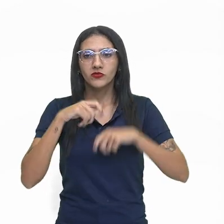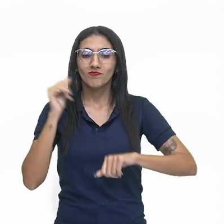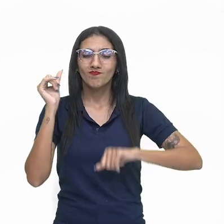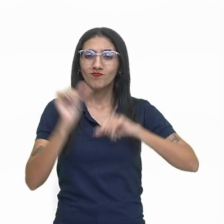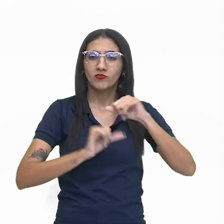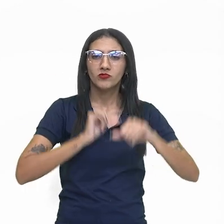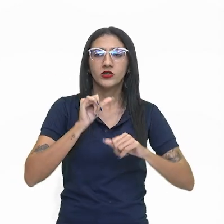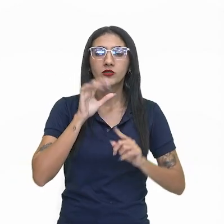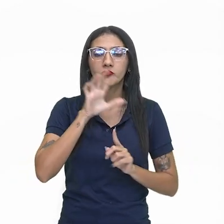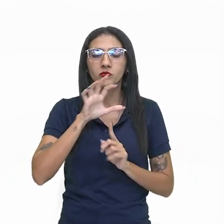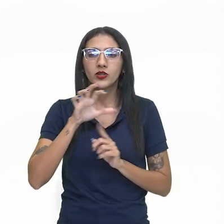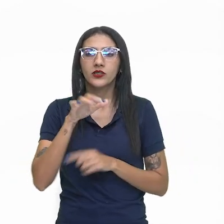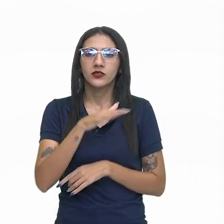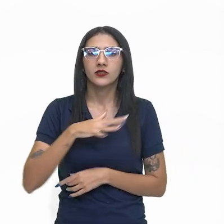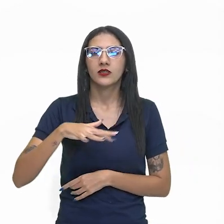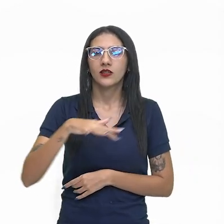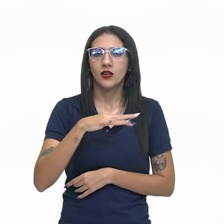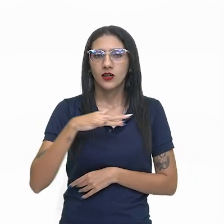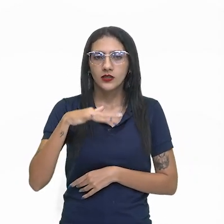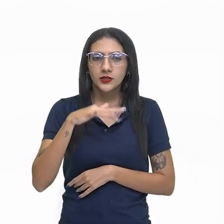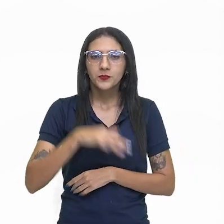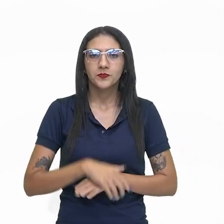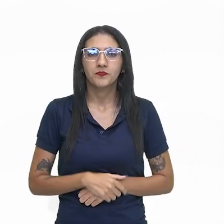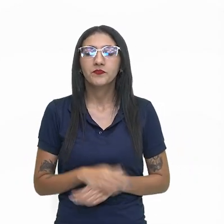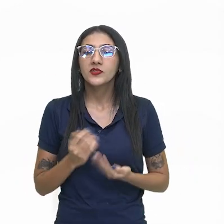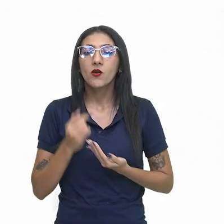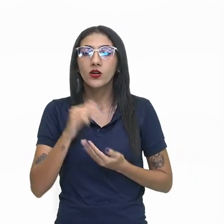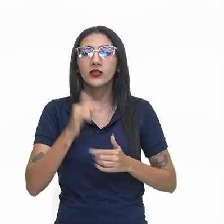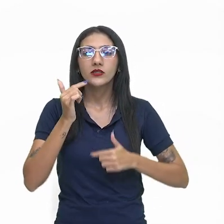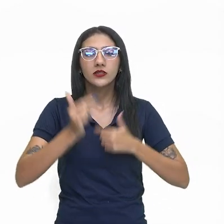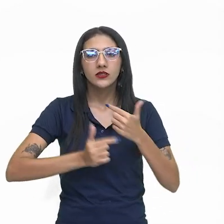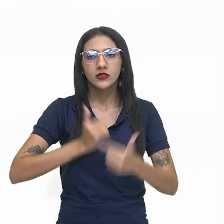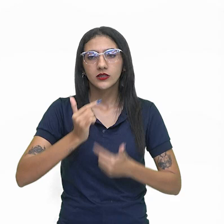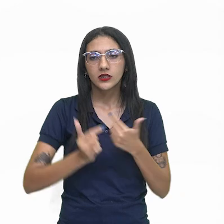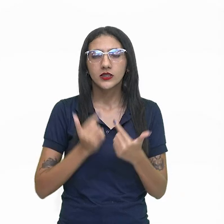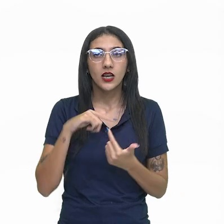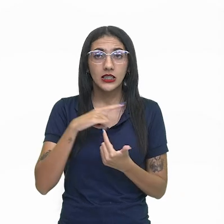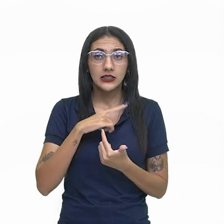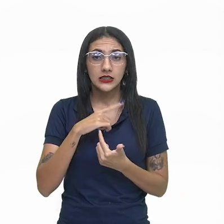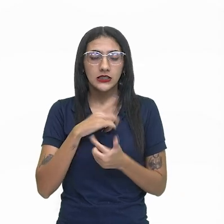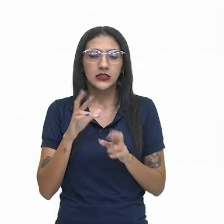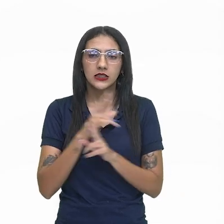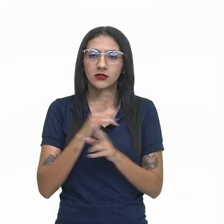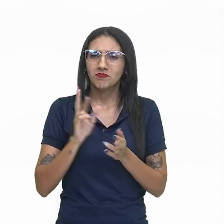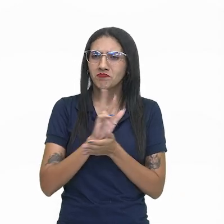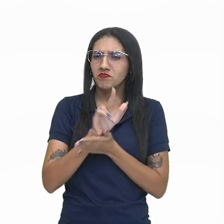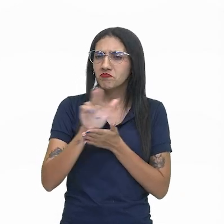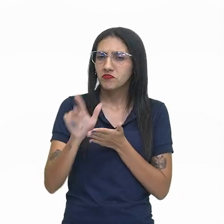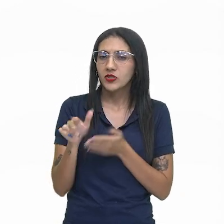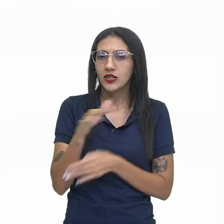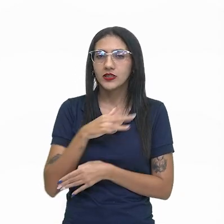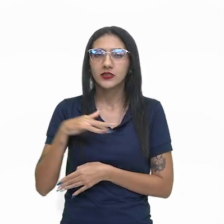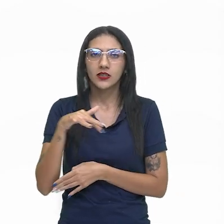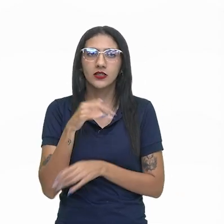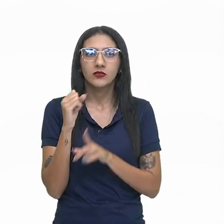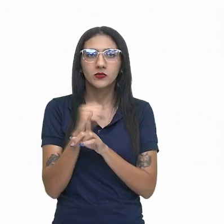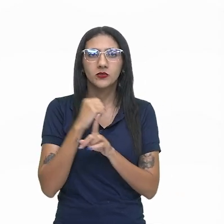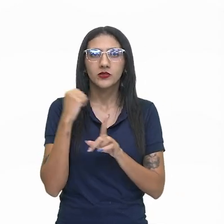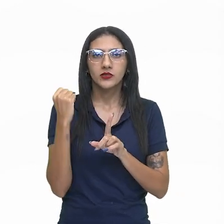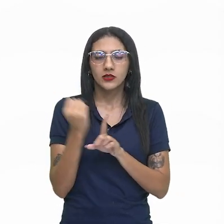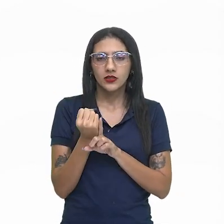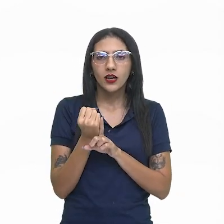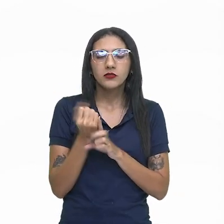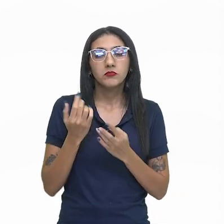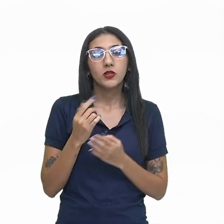nós já sabemos disso. E o trabalho, pessoal, ele funciona em diversos âmbitos aí da sociedade. Tem gente que